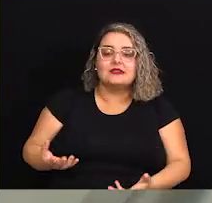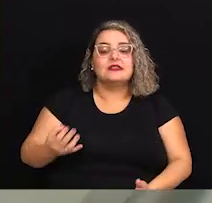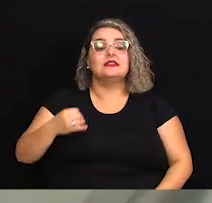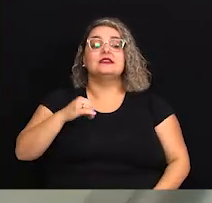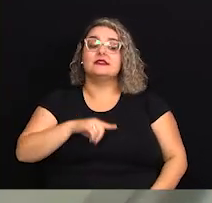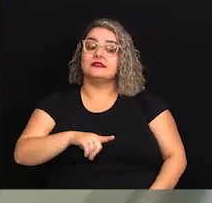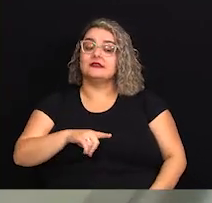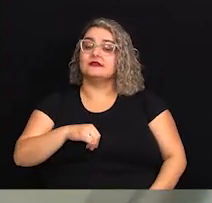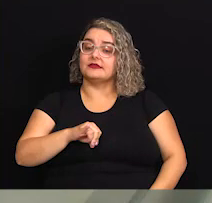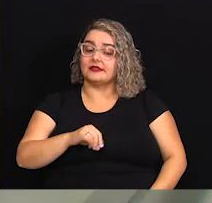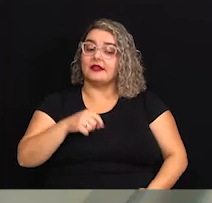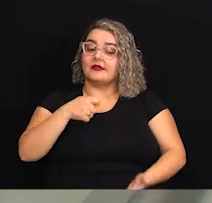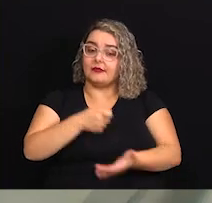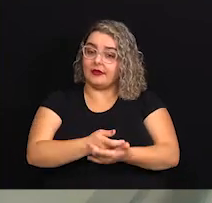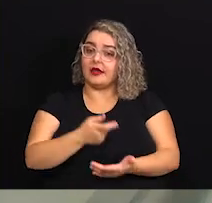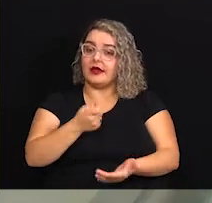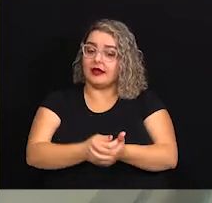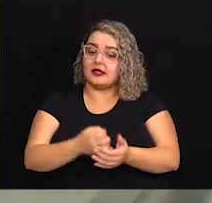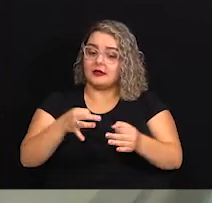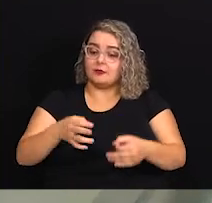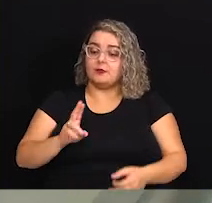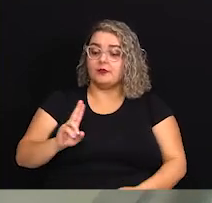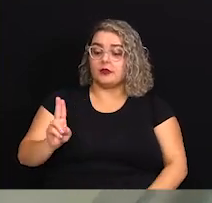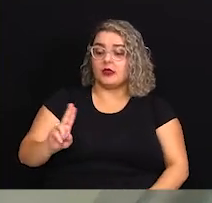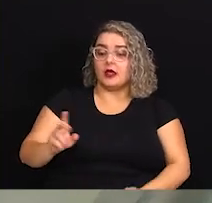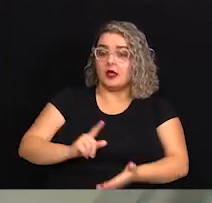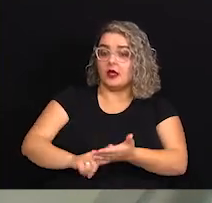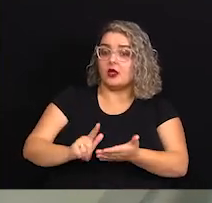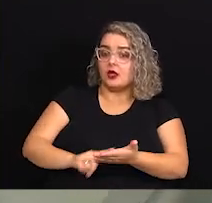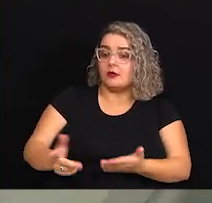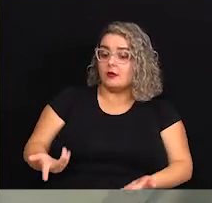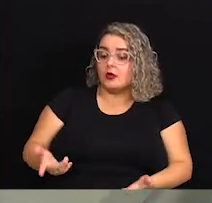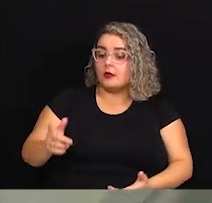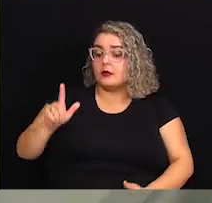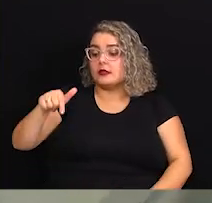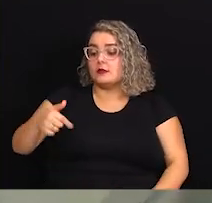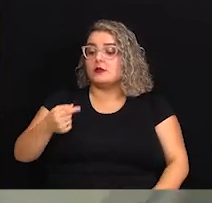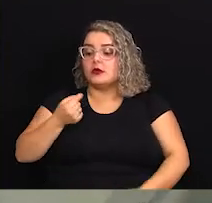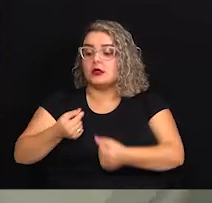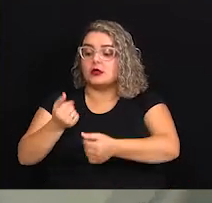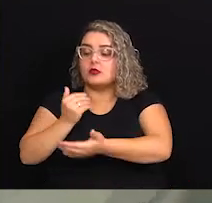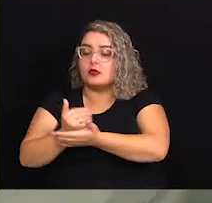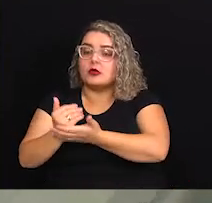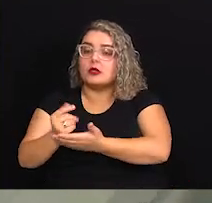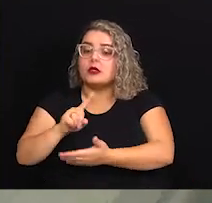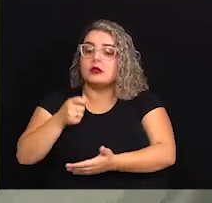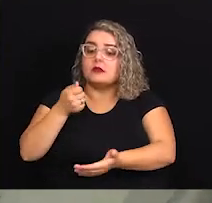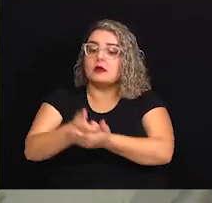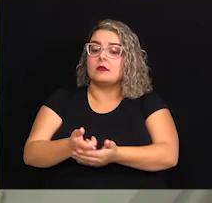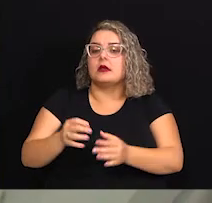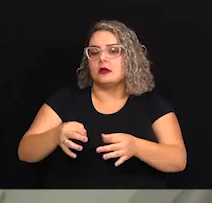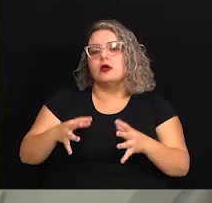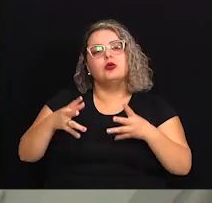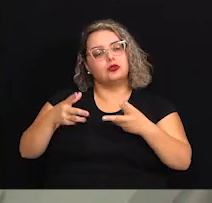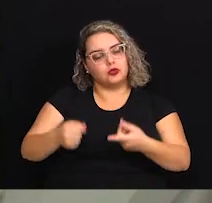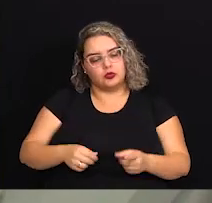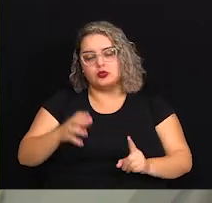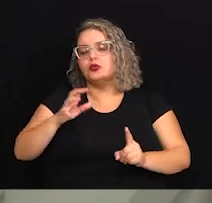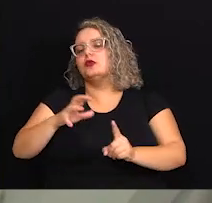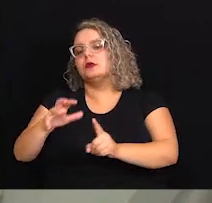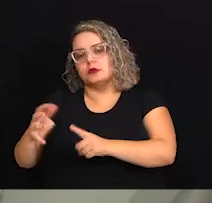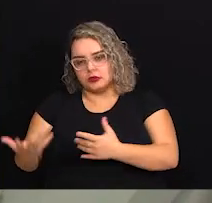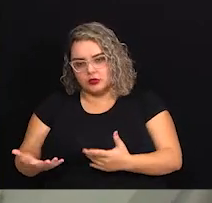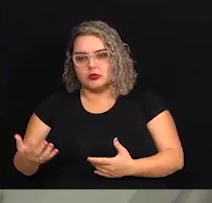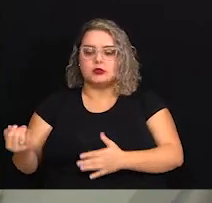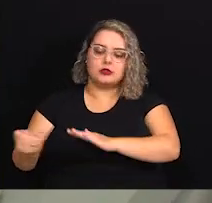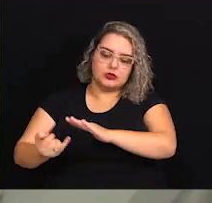pagar certinho, ou ela limpou o nome só para poder ter o empréstimo e depois não vai honrar com os pagamentos? Tudo isso as